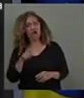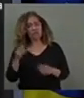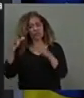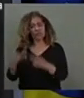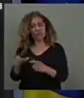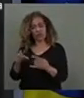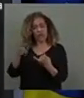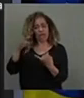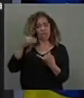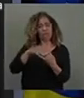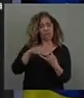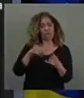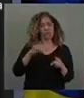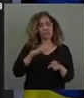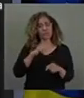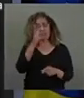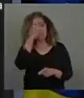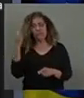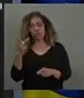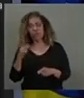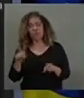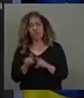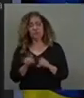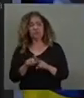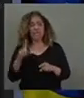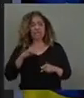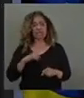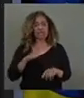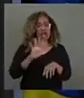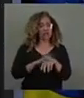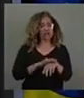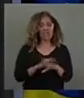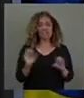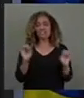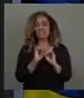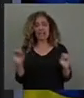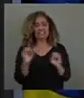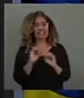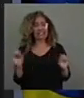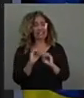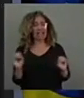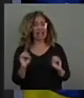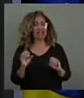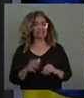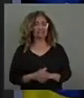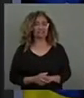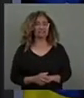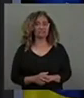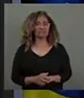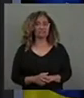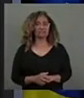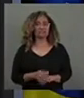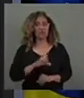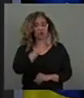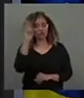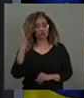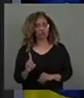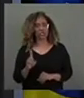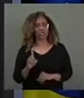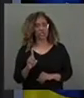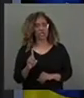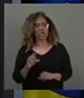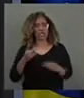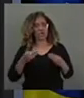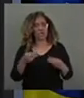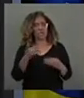tem gente com comorbidade, vamos lá, tem sentimento, nada, nada, nada. No dia que saiu, que